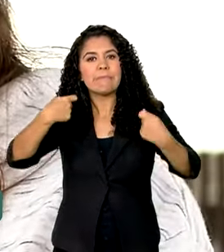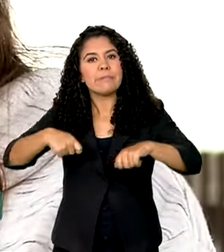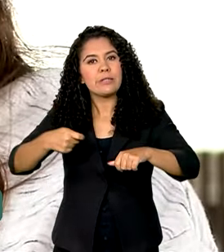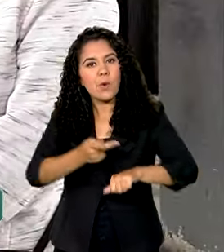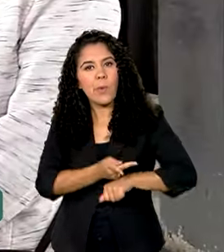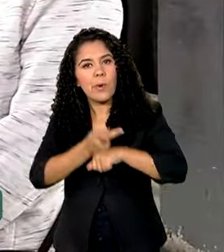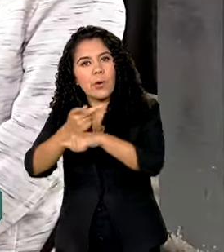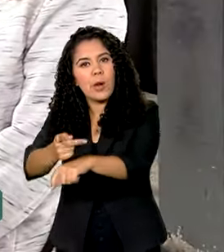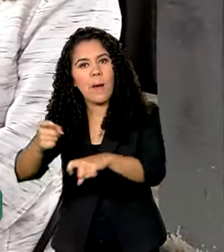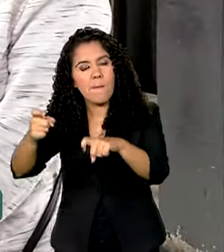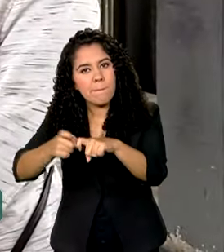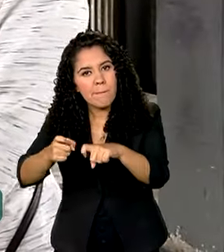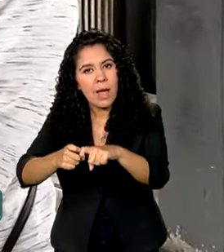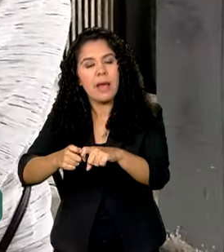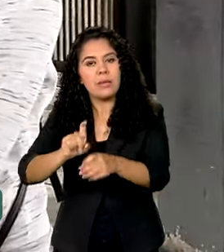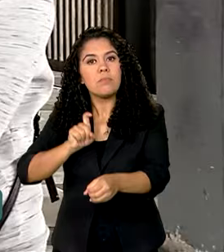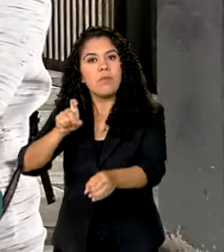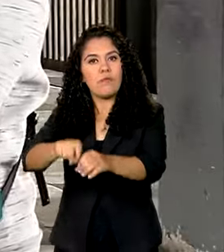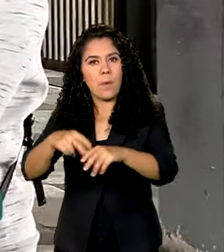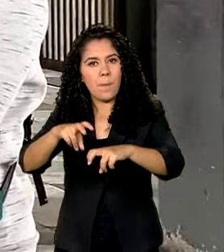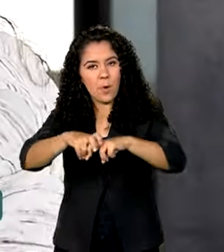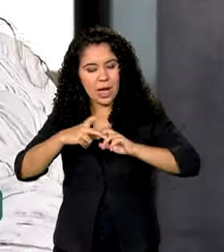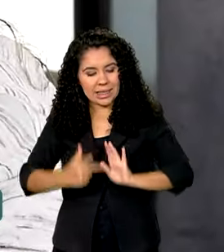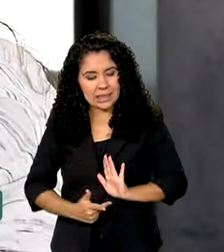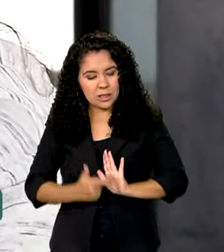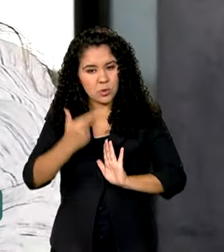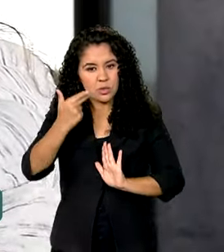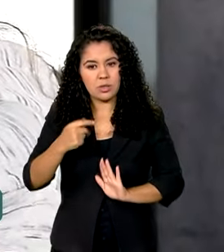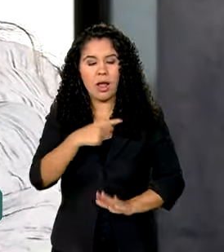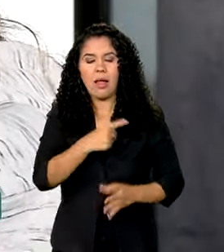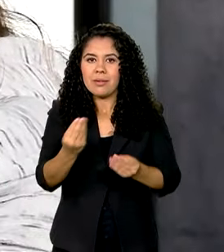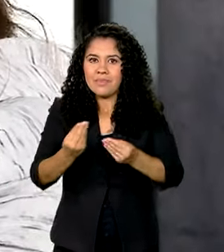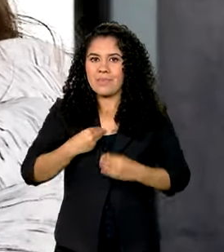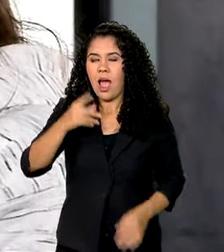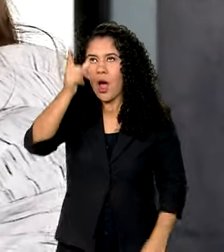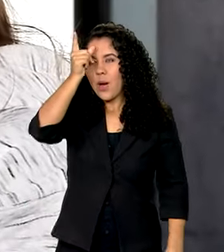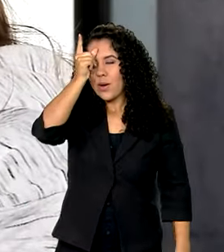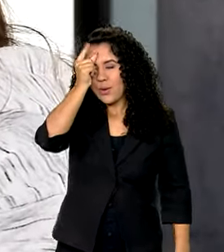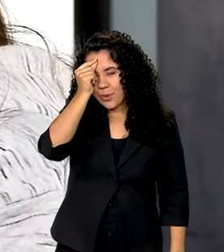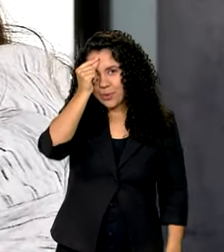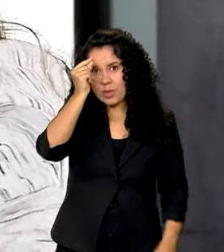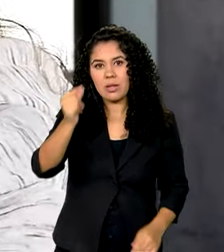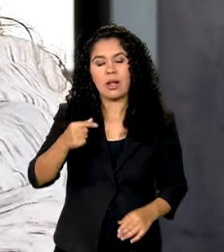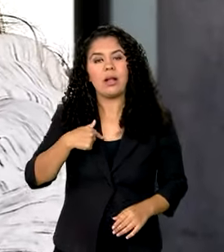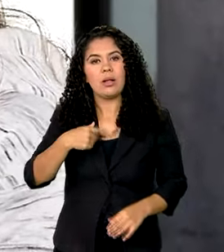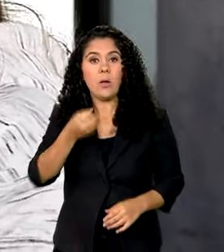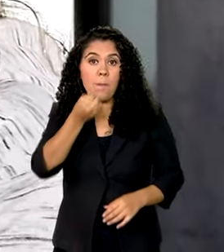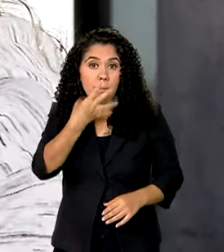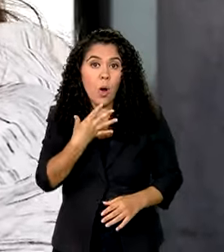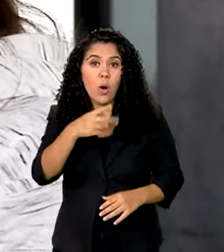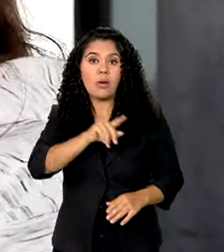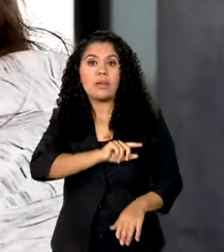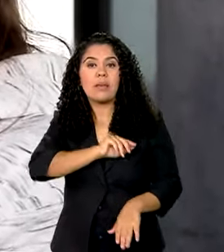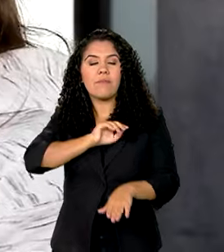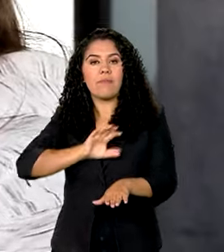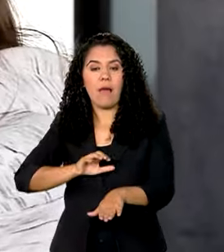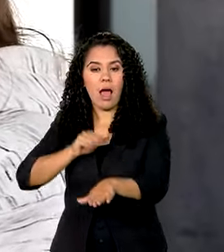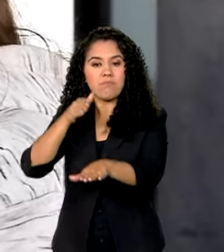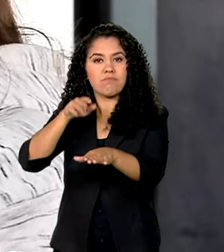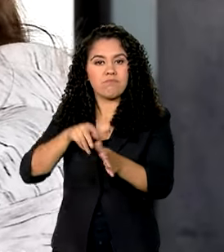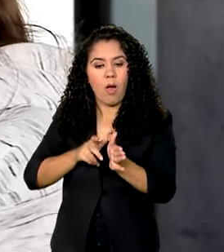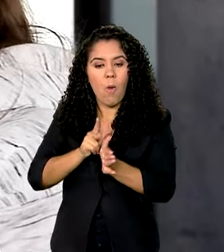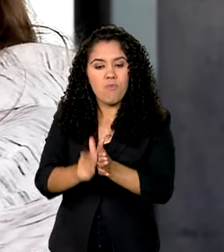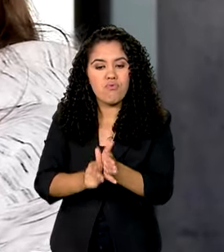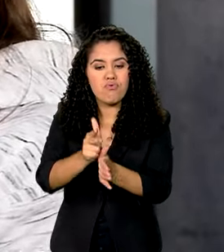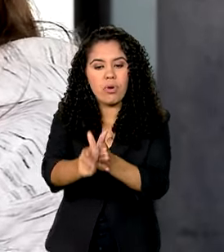primeiro dia de retomada de operações. É um alívio, né? E felizmente ele vai até Novo Hamburgo, ainda não vai para Porto Alegre,